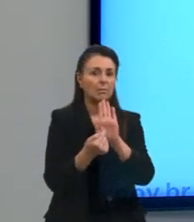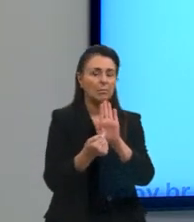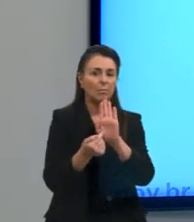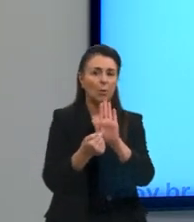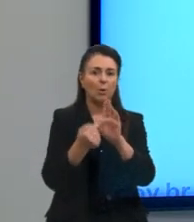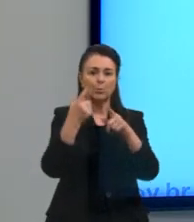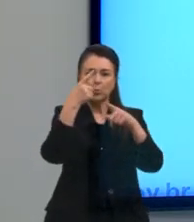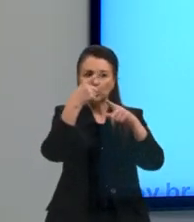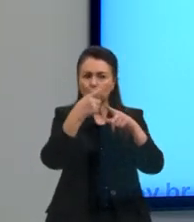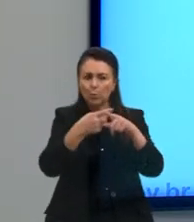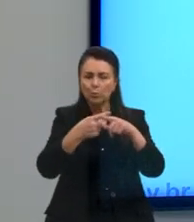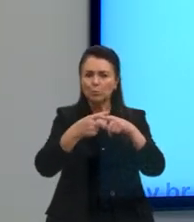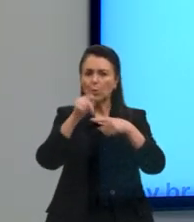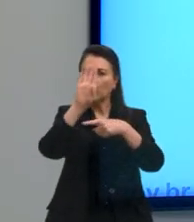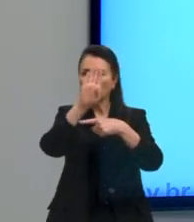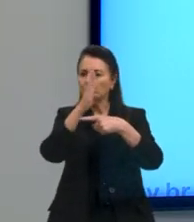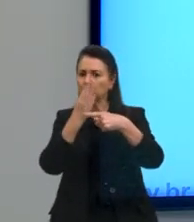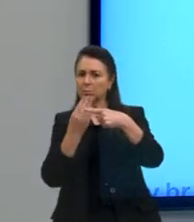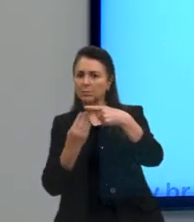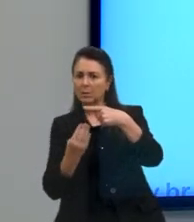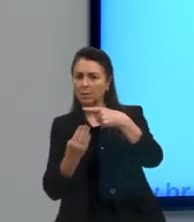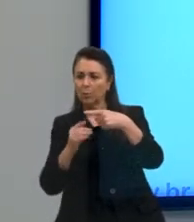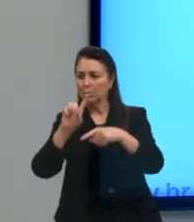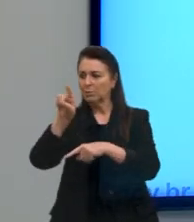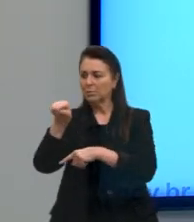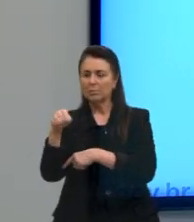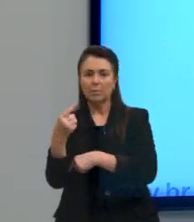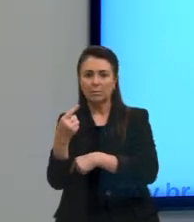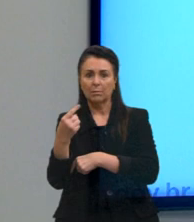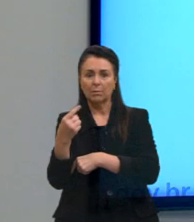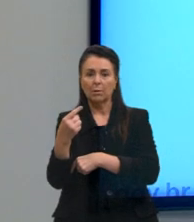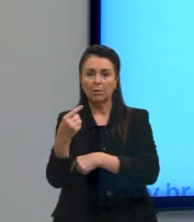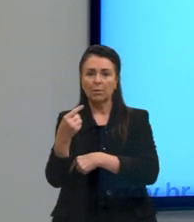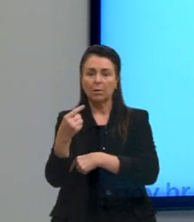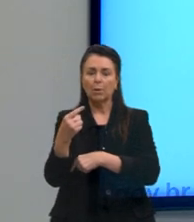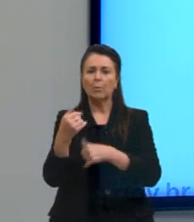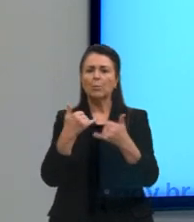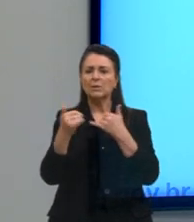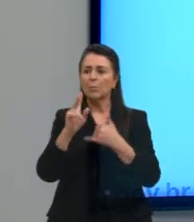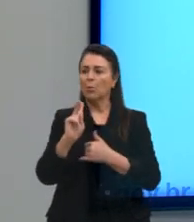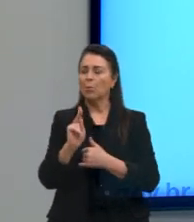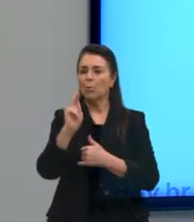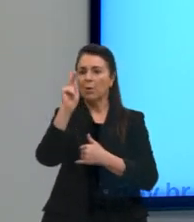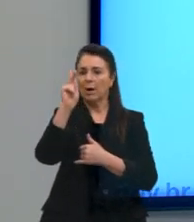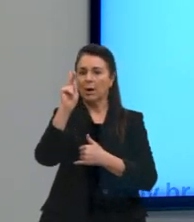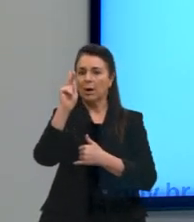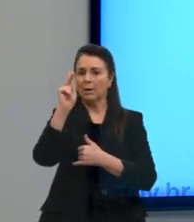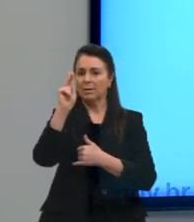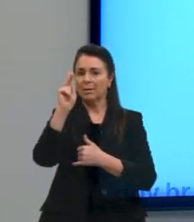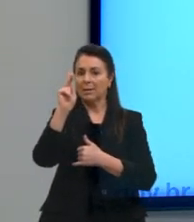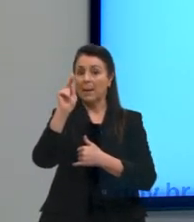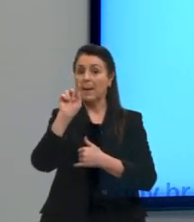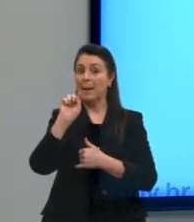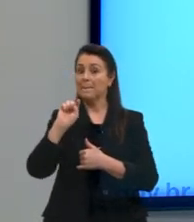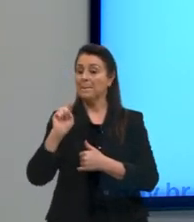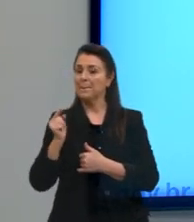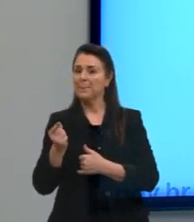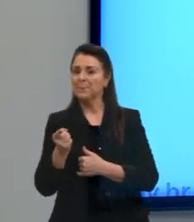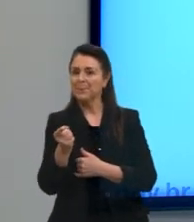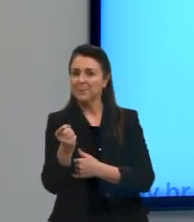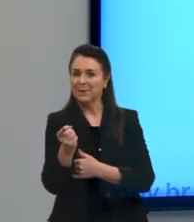múltiplo ou fração decimal da unidade por exemplo o cá a gente sabe que ele vale mil né